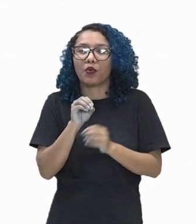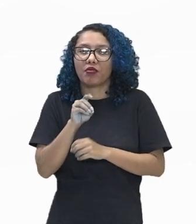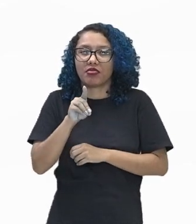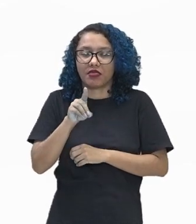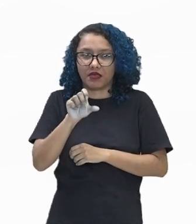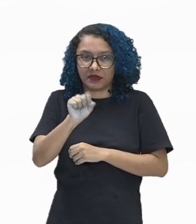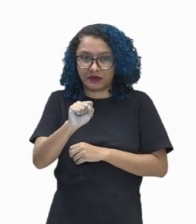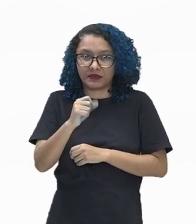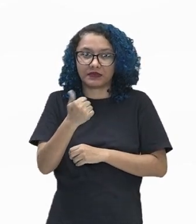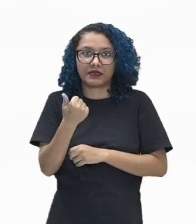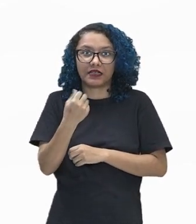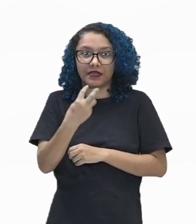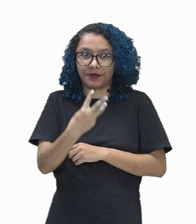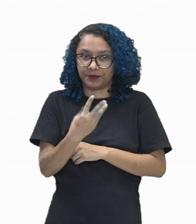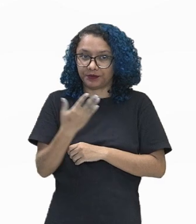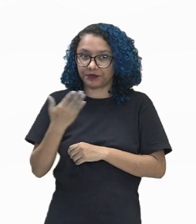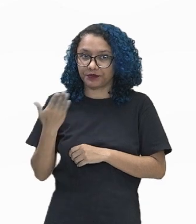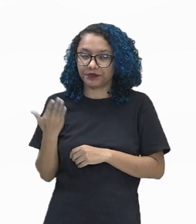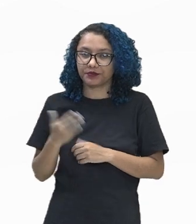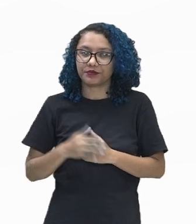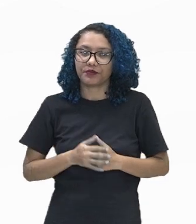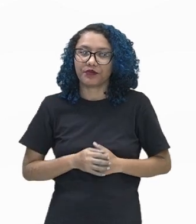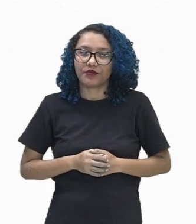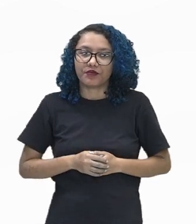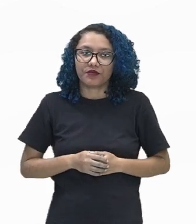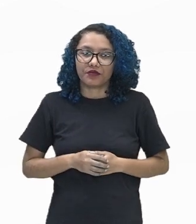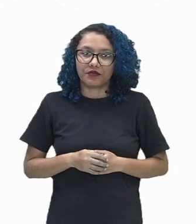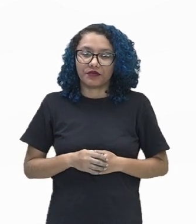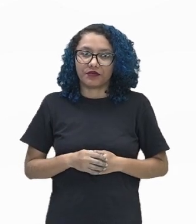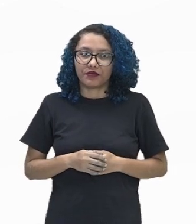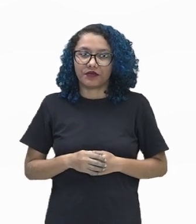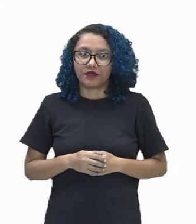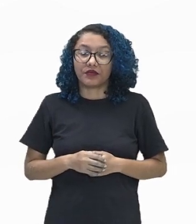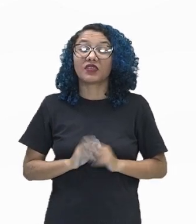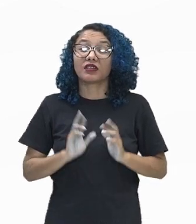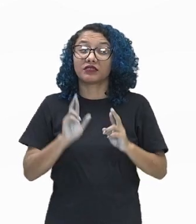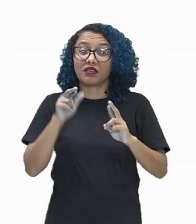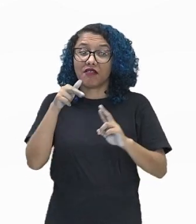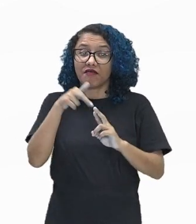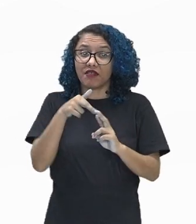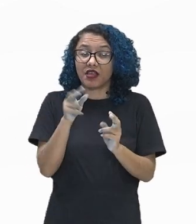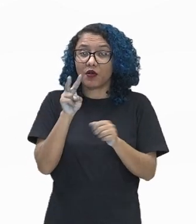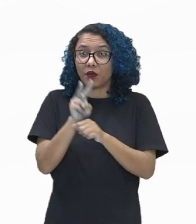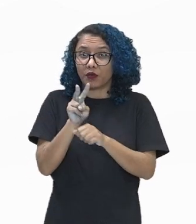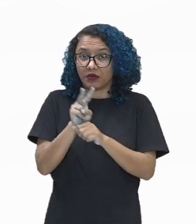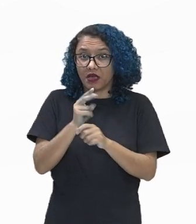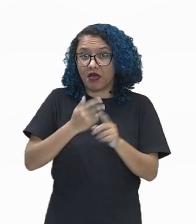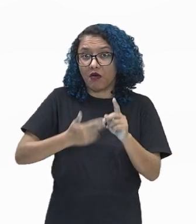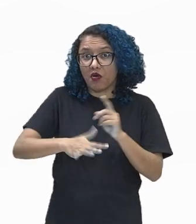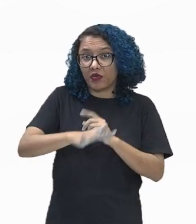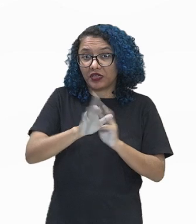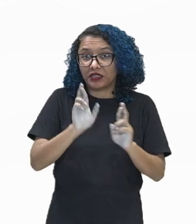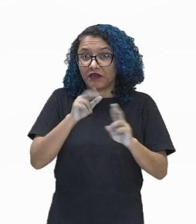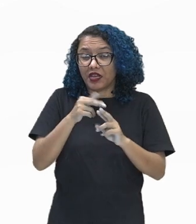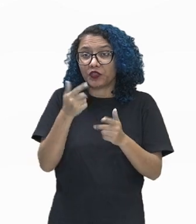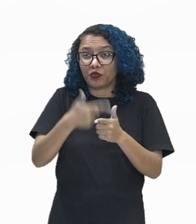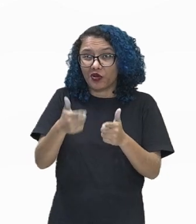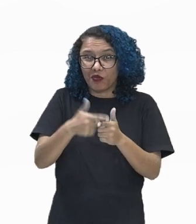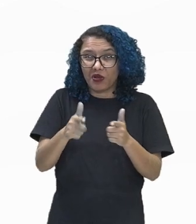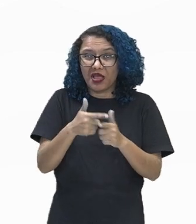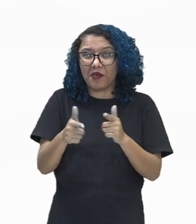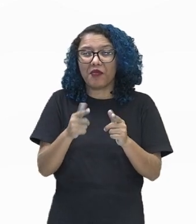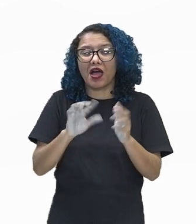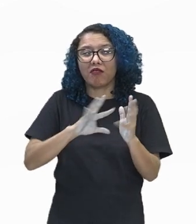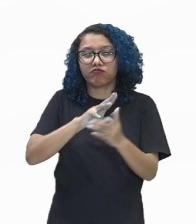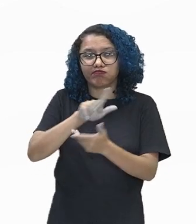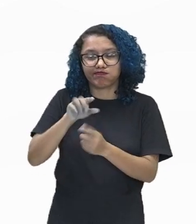ODS 13, que fala sobre cuidar do nosso planeta em questão de aquecimento global, elas envolvem reforçar